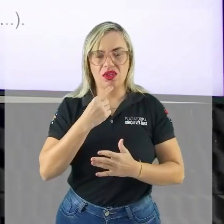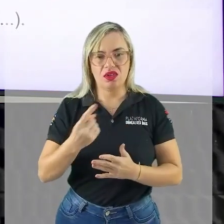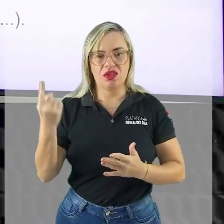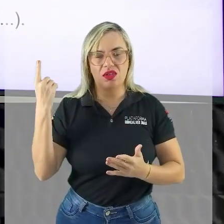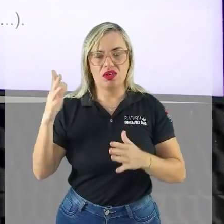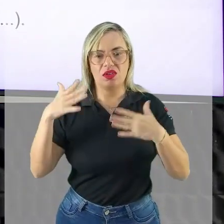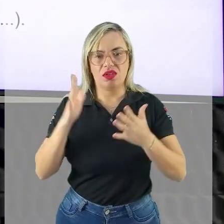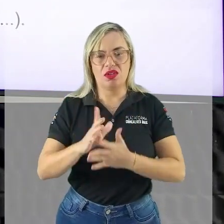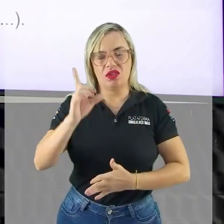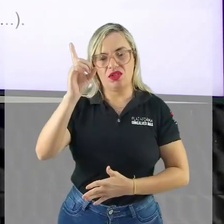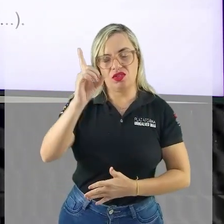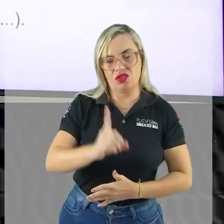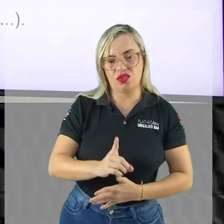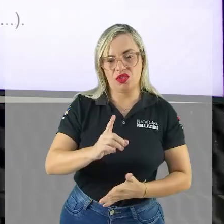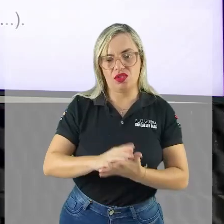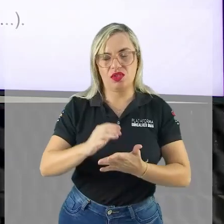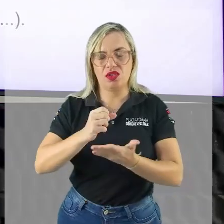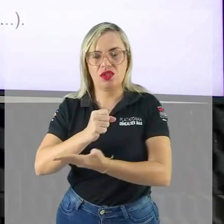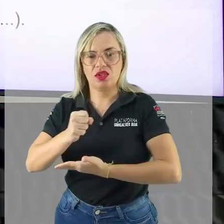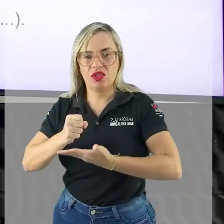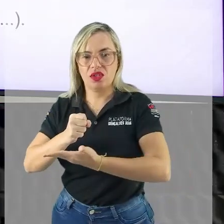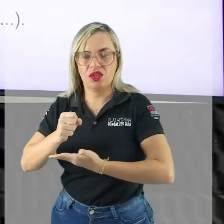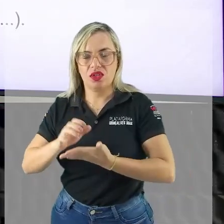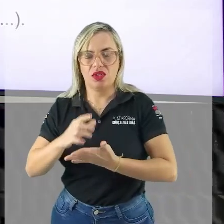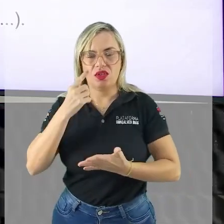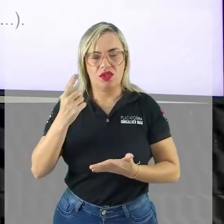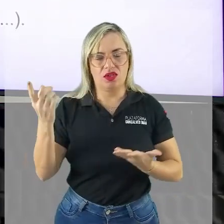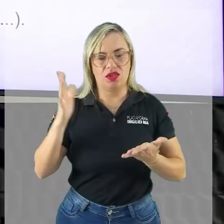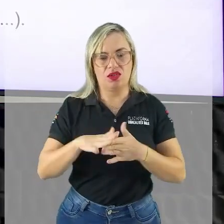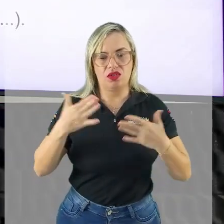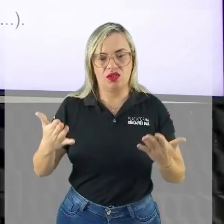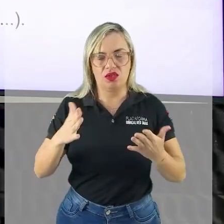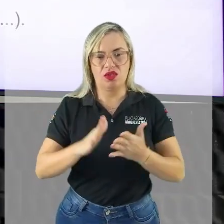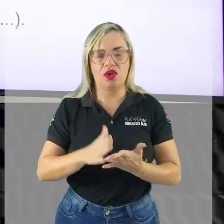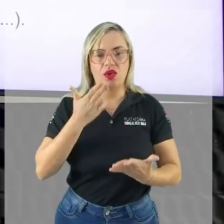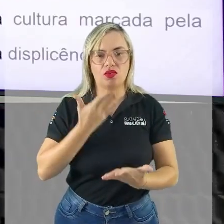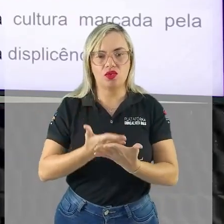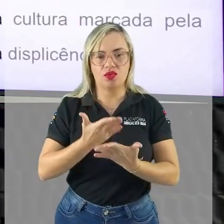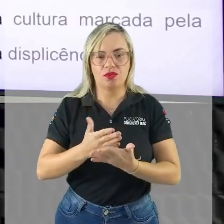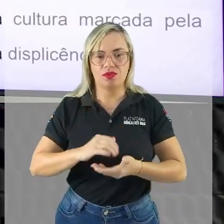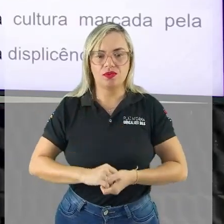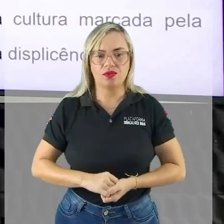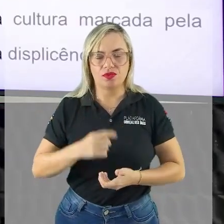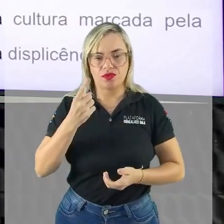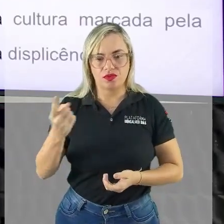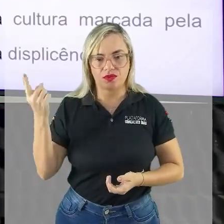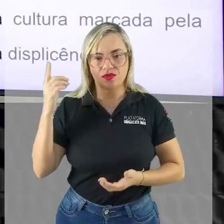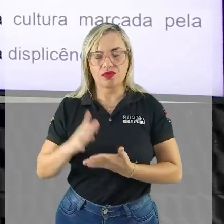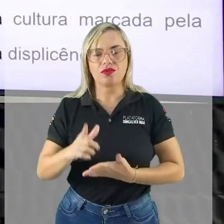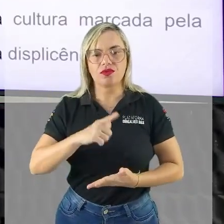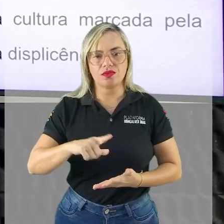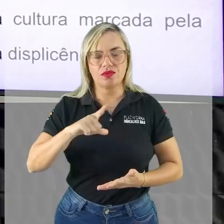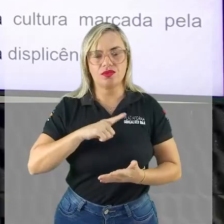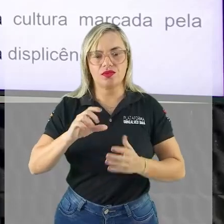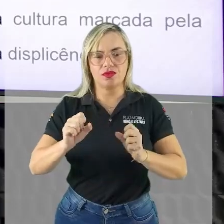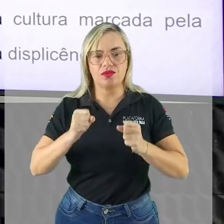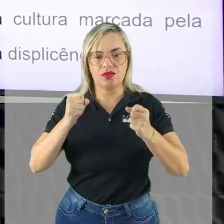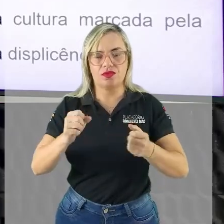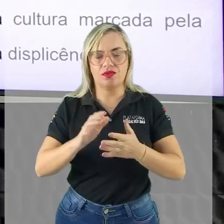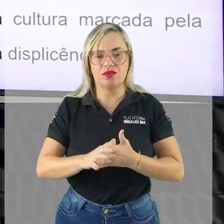é um direito inalienável, básico, basilar, que é o direito aos estudos, certo? Então, aqui existe essa